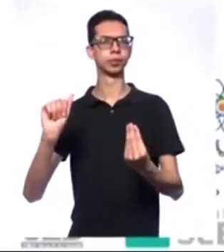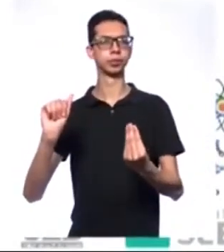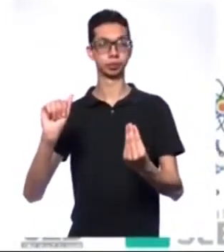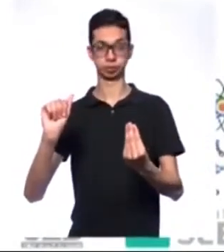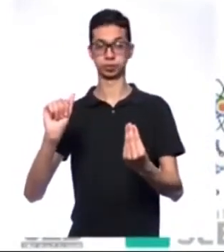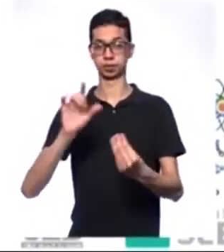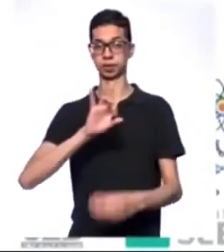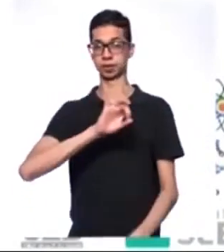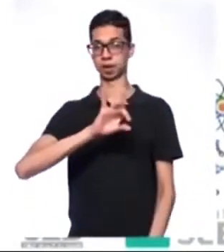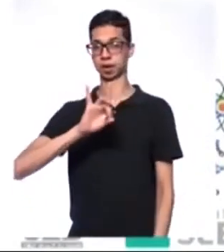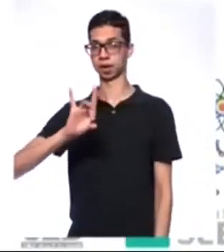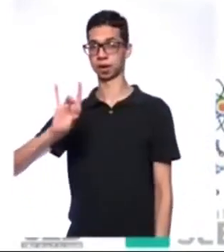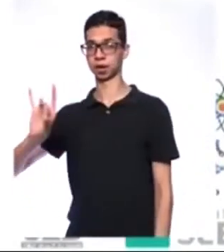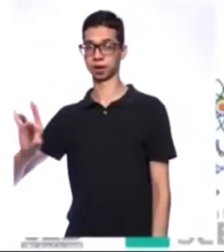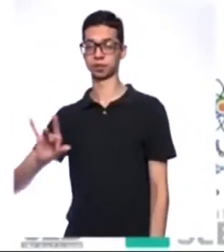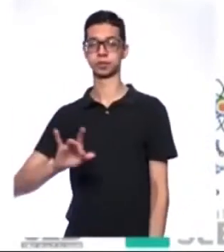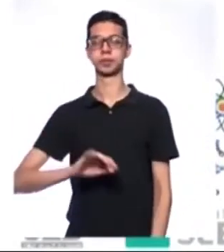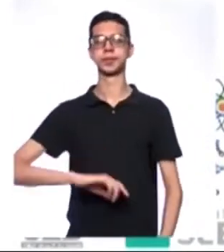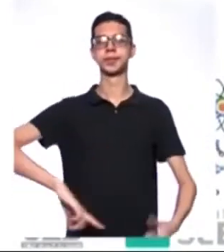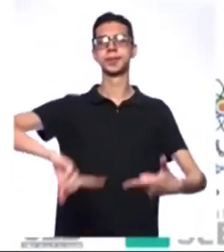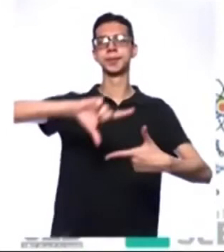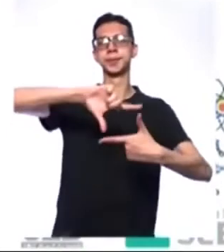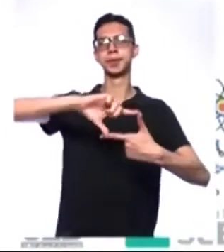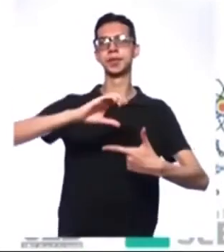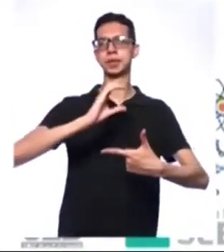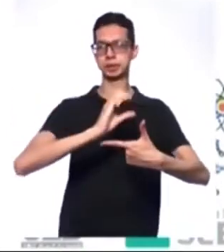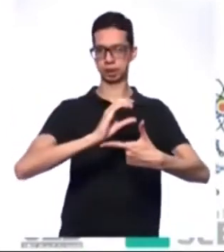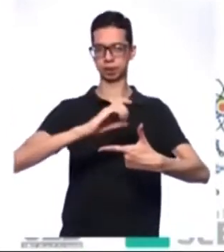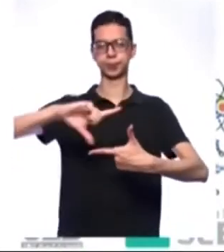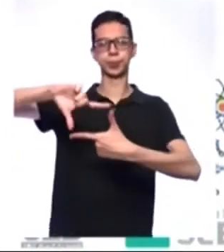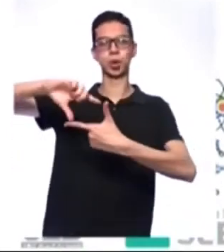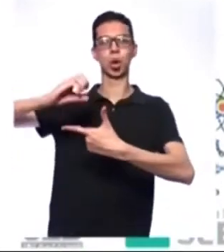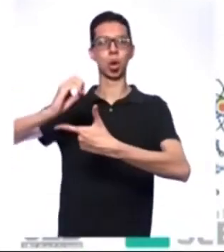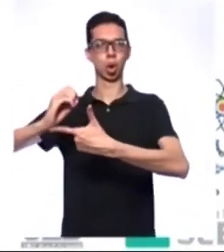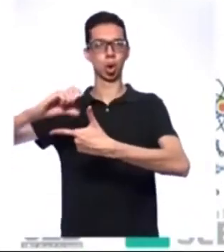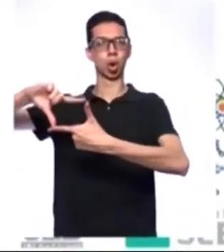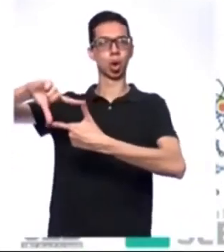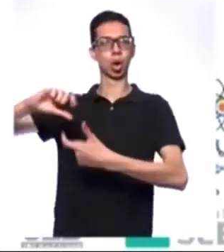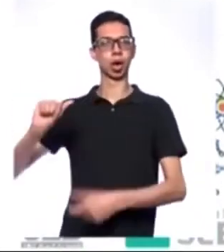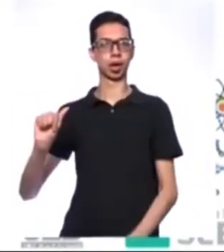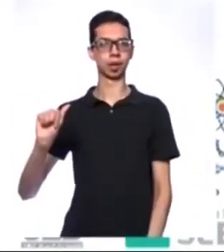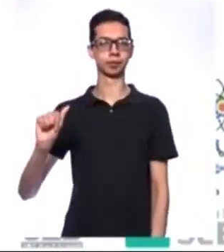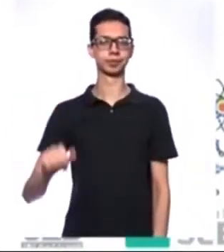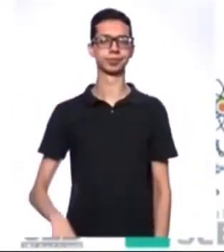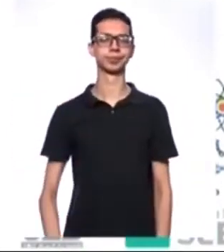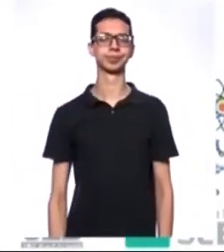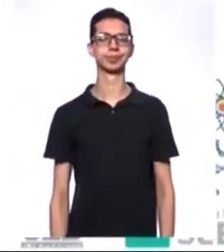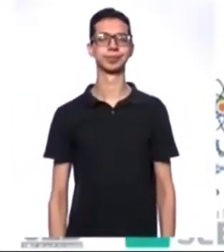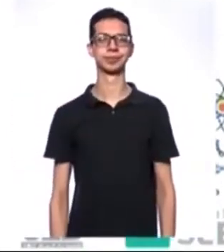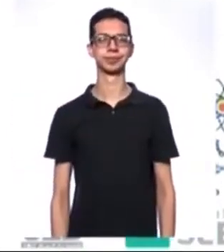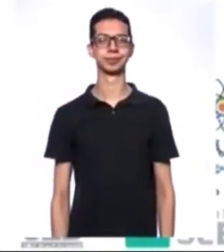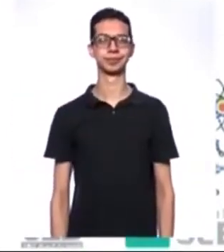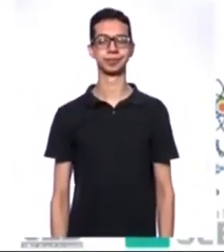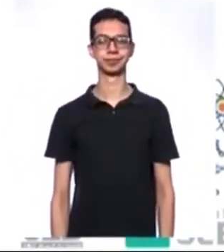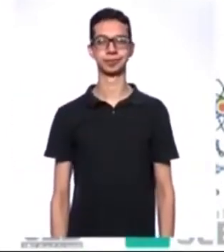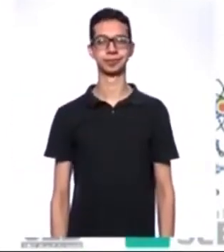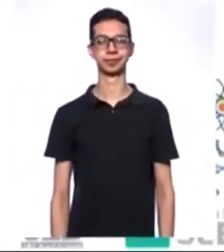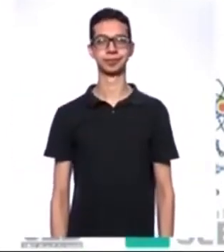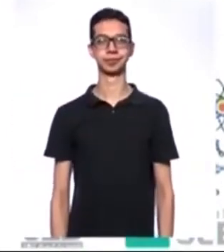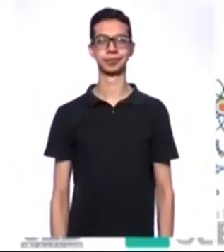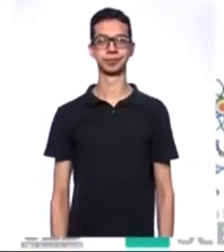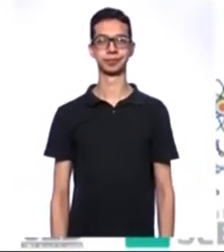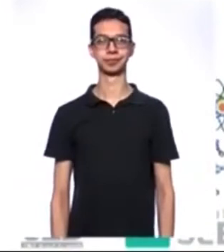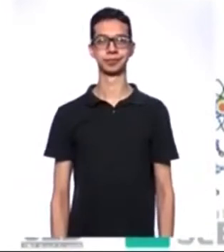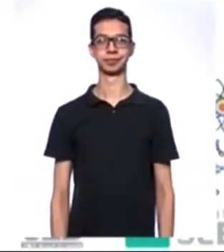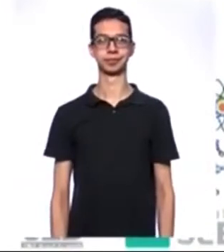daqui a letra C fica no bloquinho individual a letra O fica no bloquinho devido ao e a letra A fica no